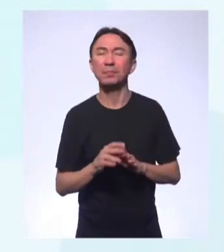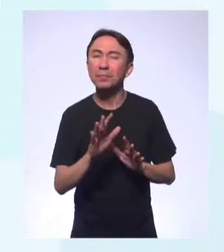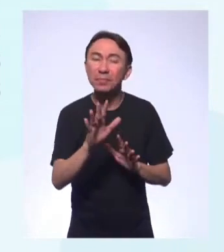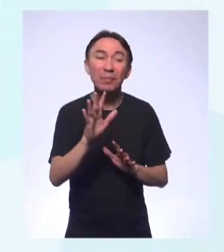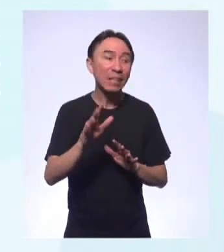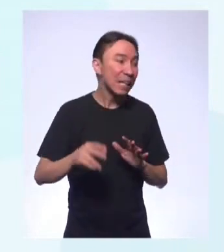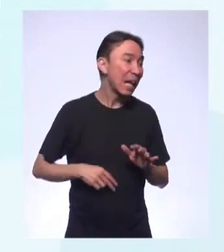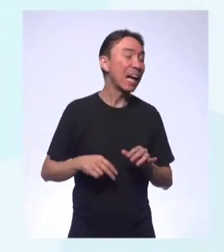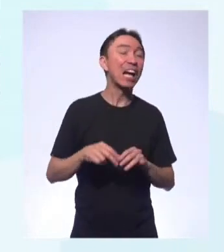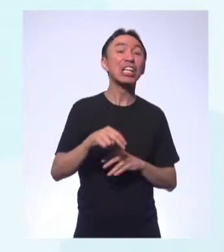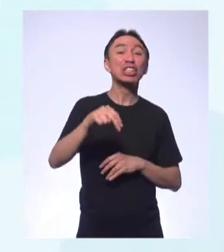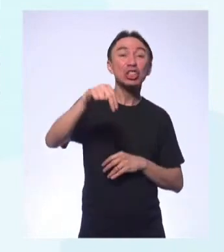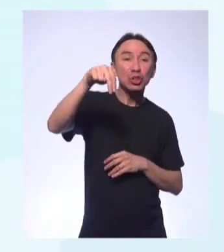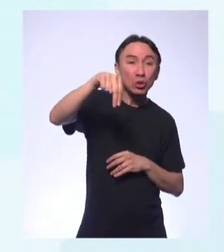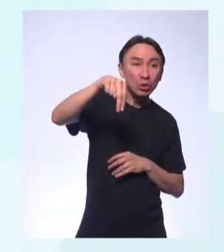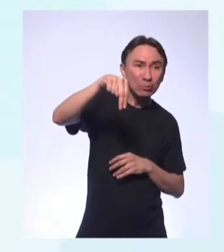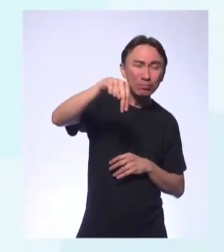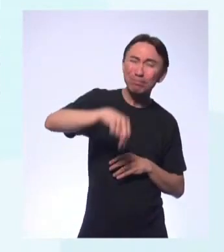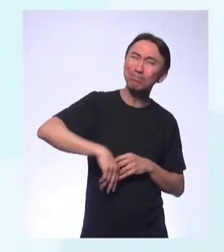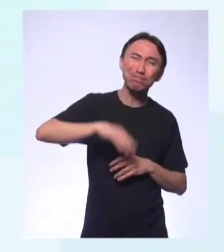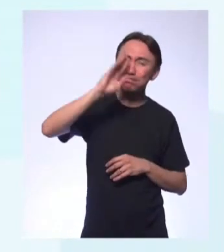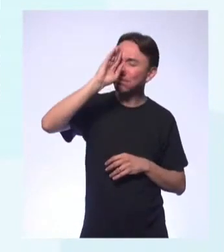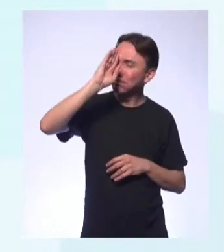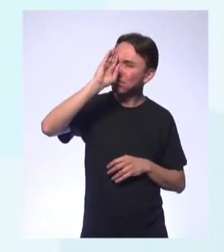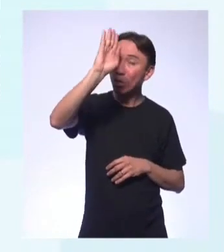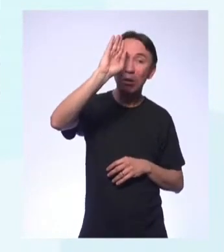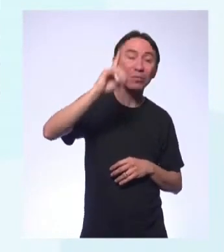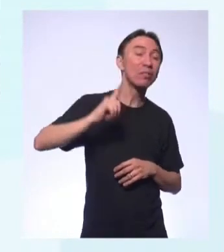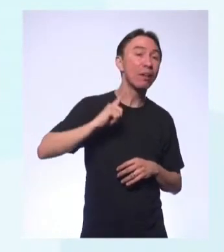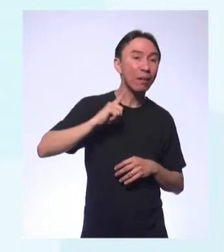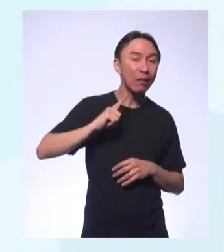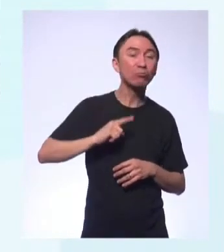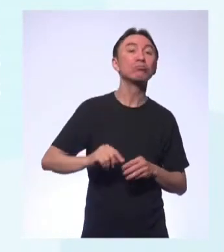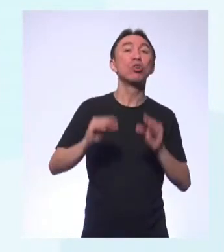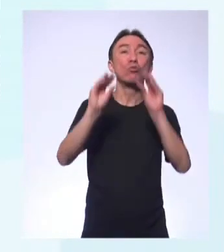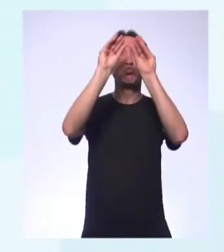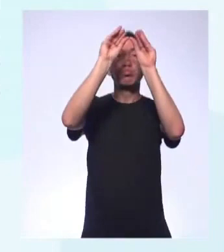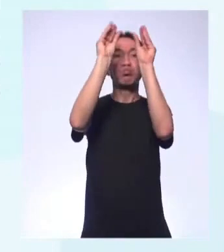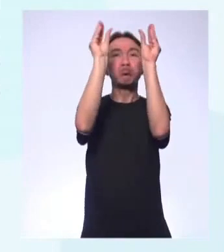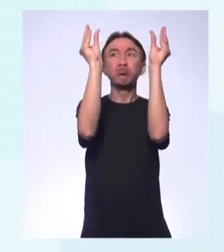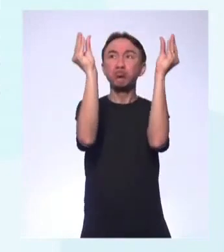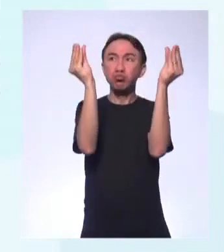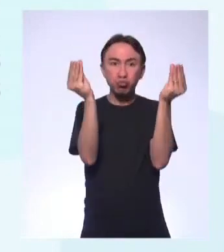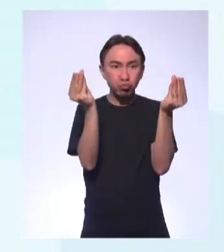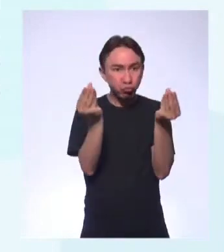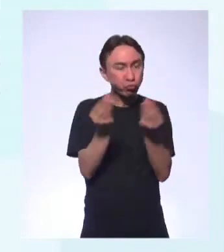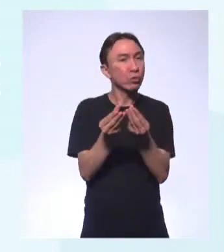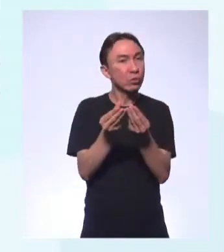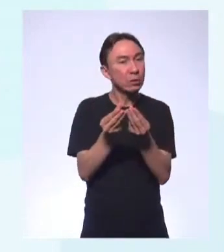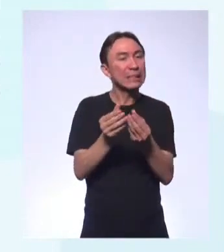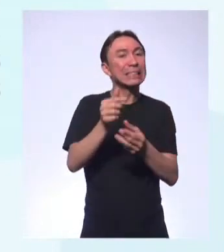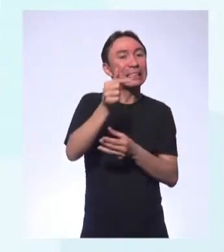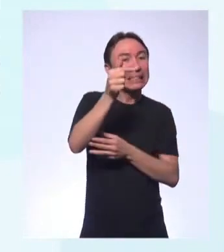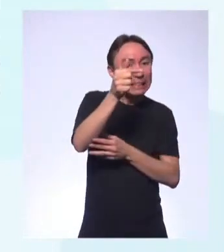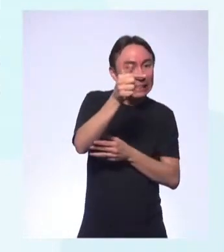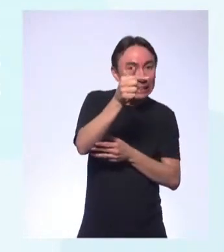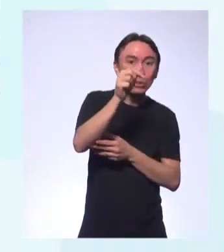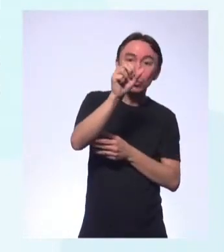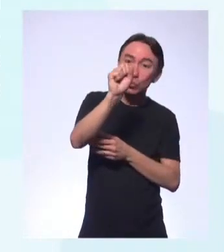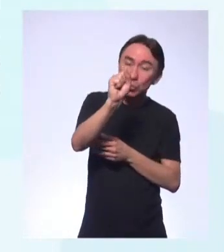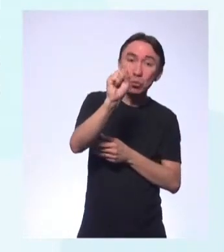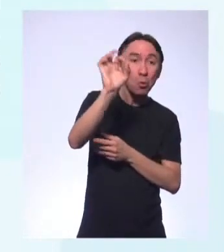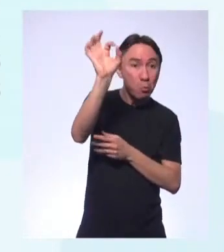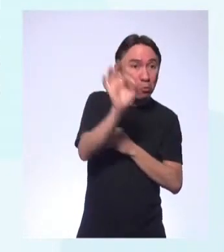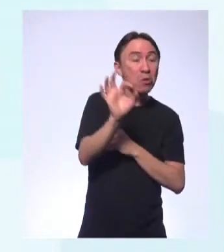do nitrogênio é a atmosfera. A atmosfera é formada por cerca de 78% de